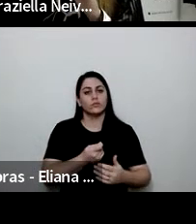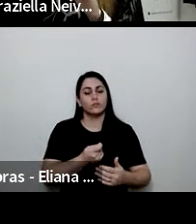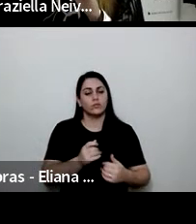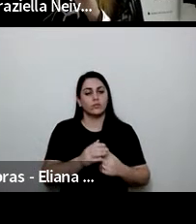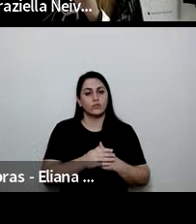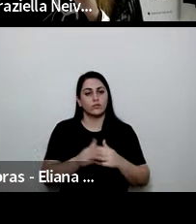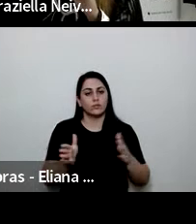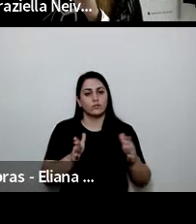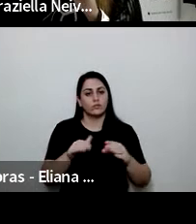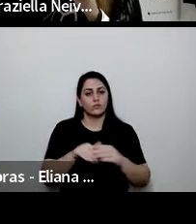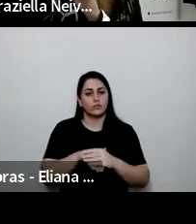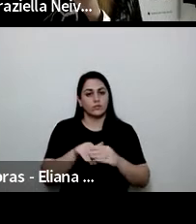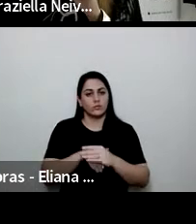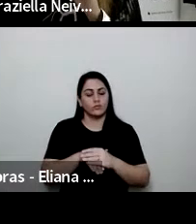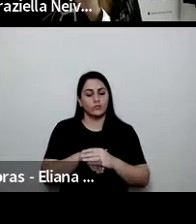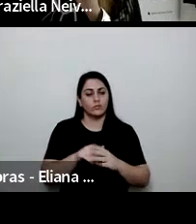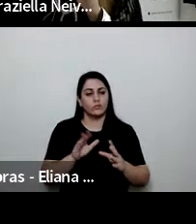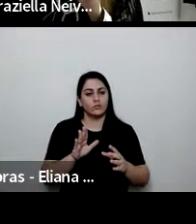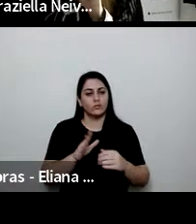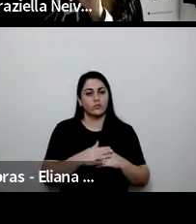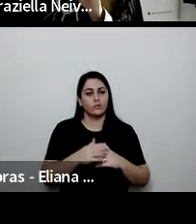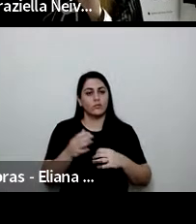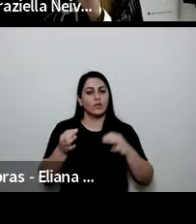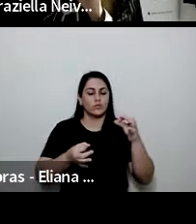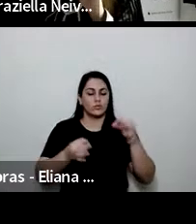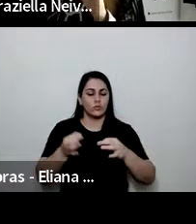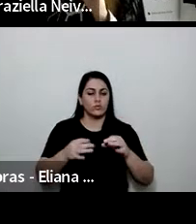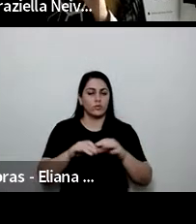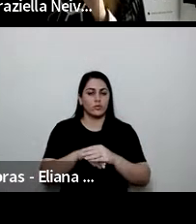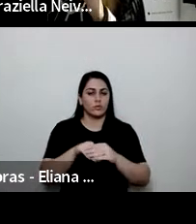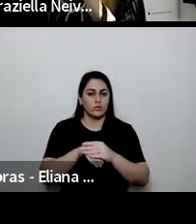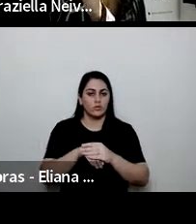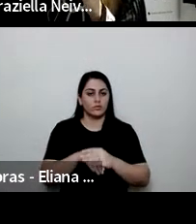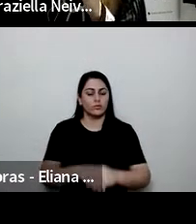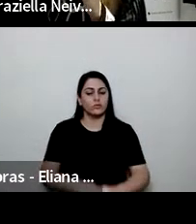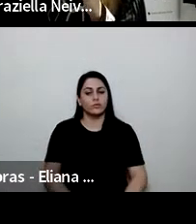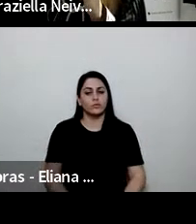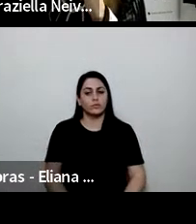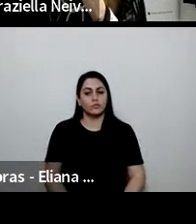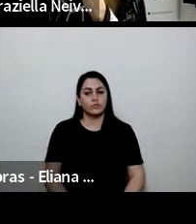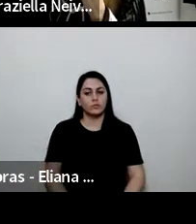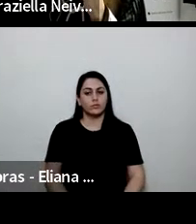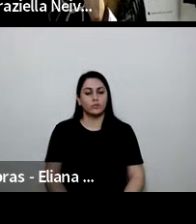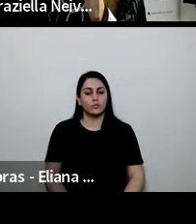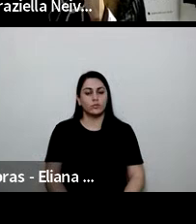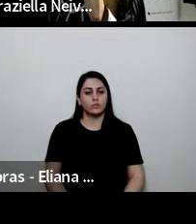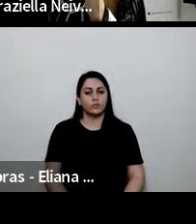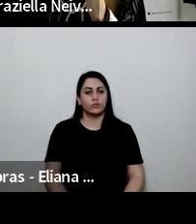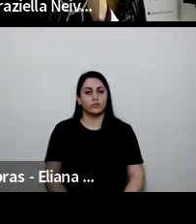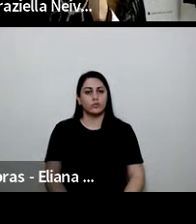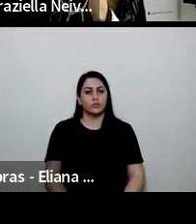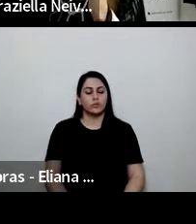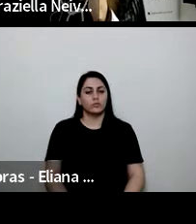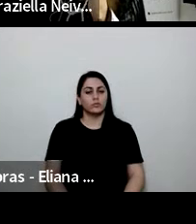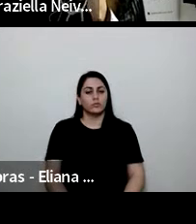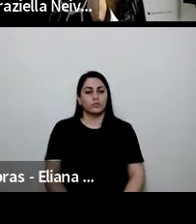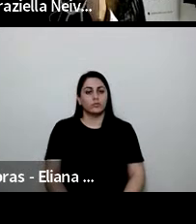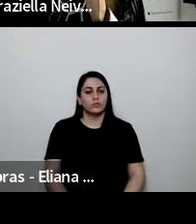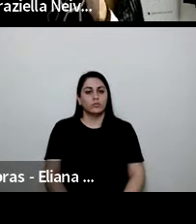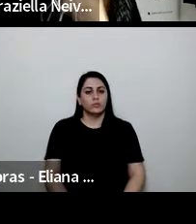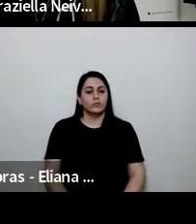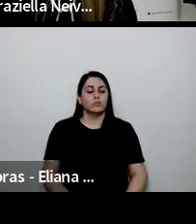eleitoral nas melhores na justiça eleitoral e diante de uma